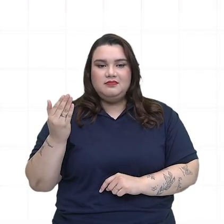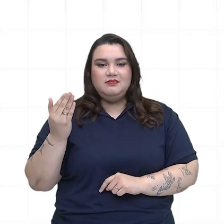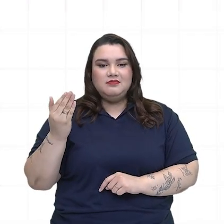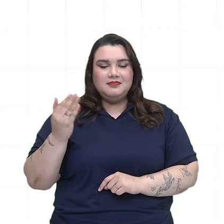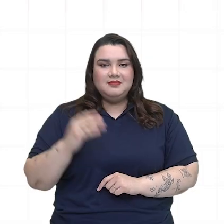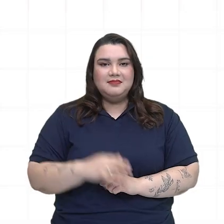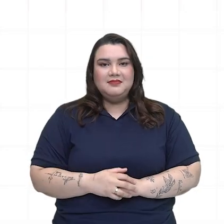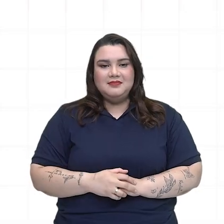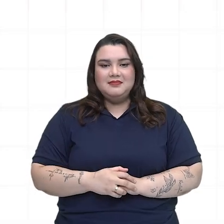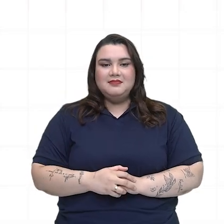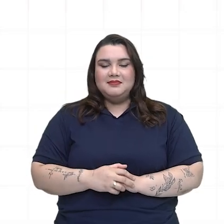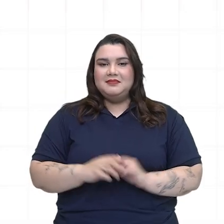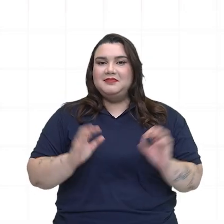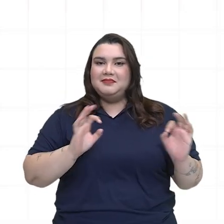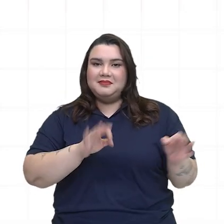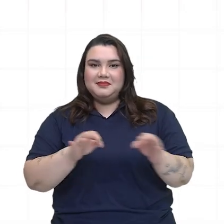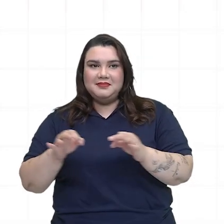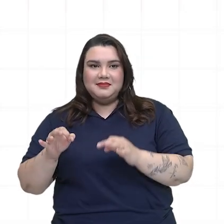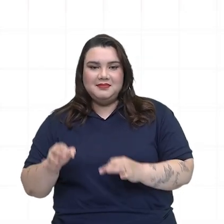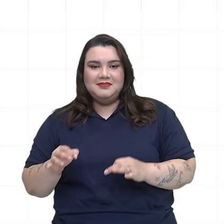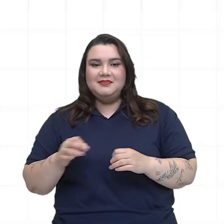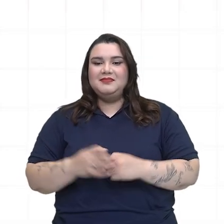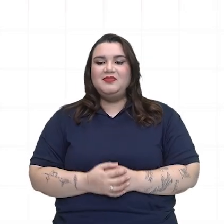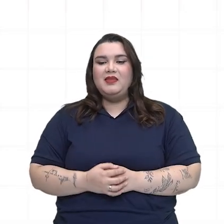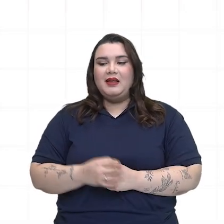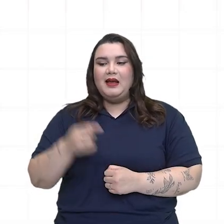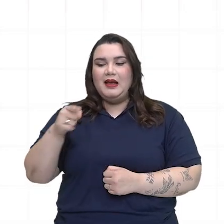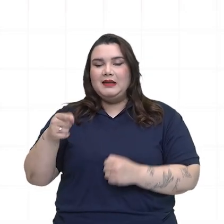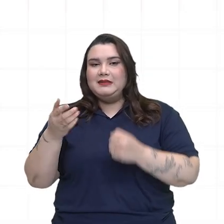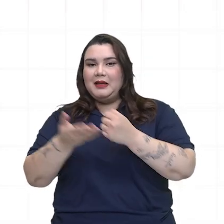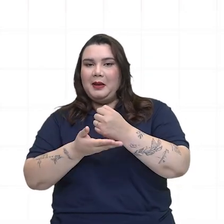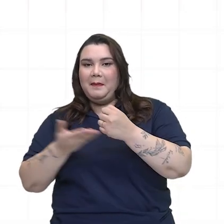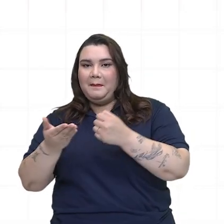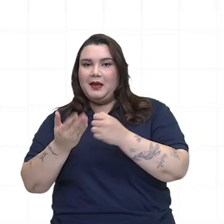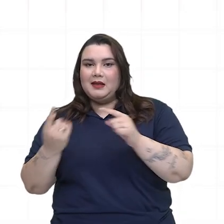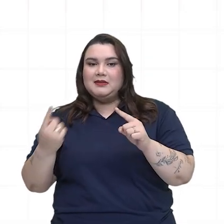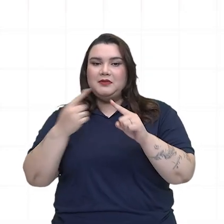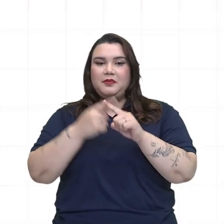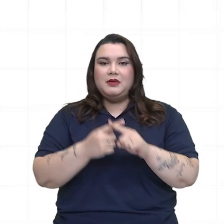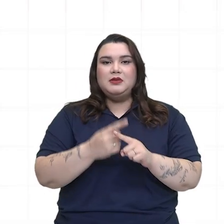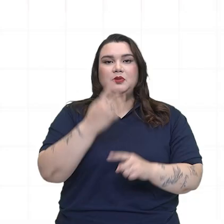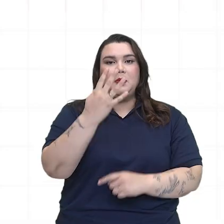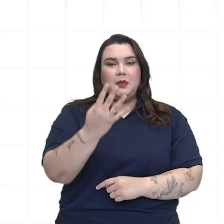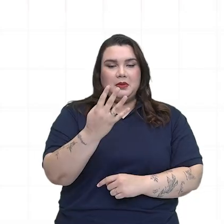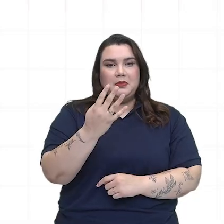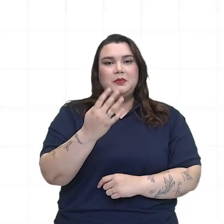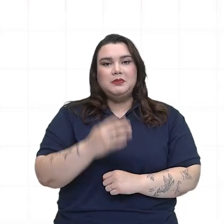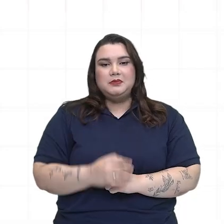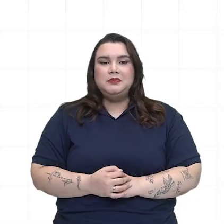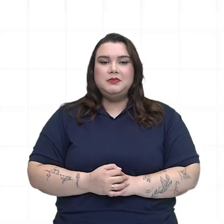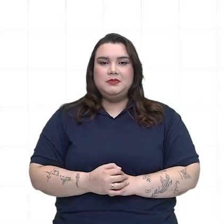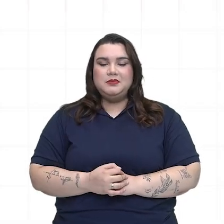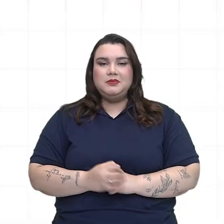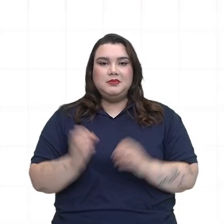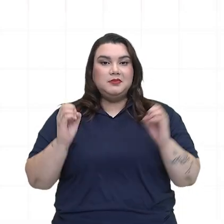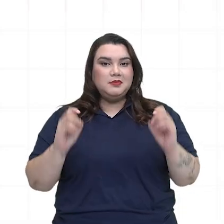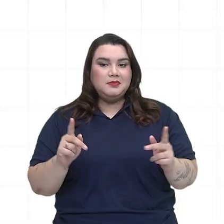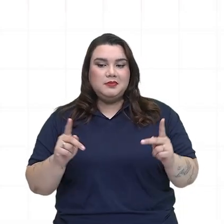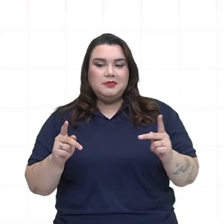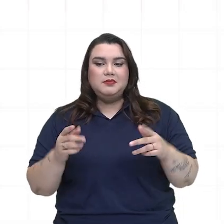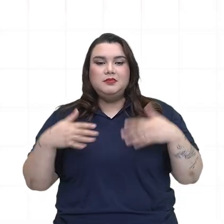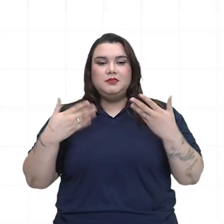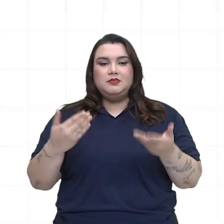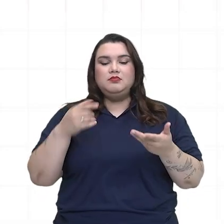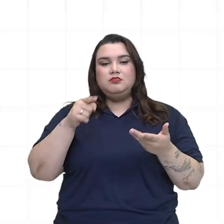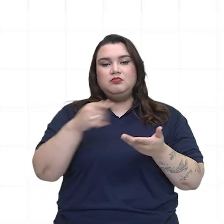manda-chuva. Aí, a base que está sendo multiplicada por ela 4 vezes. Beleza?